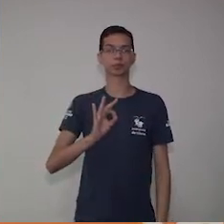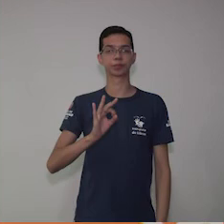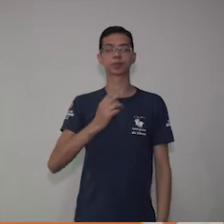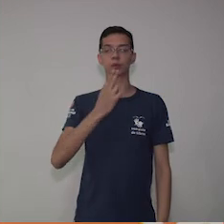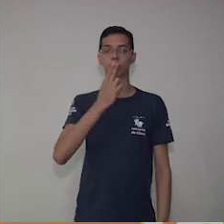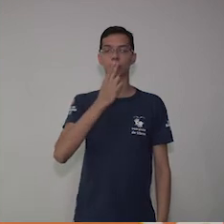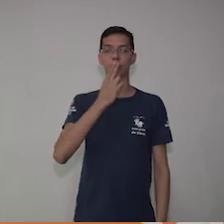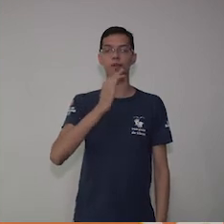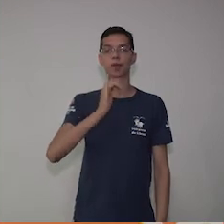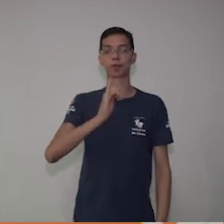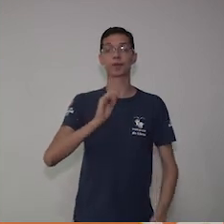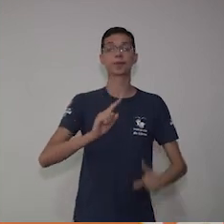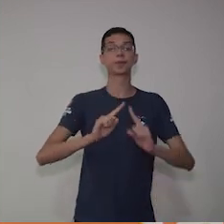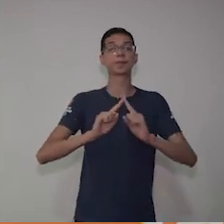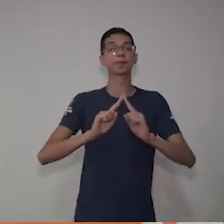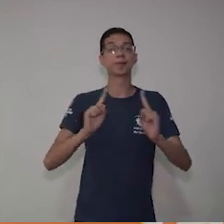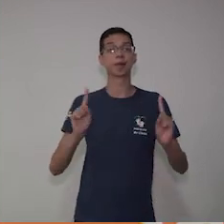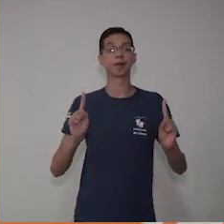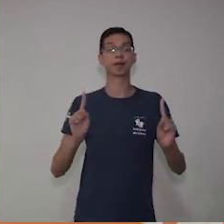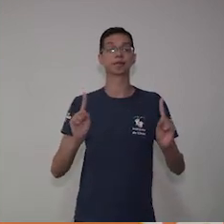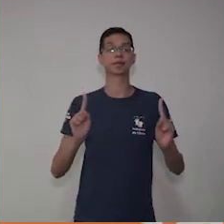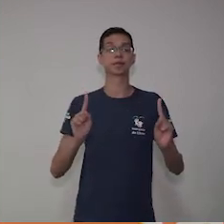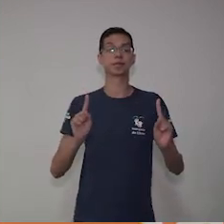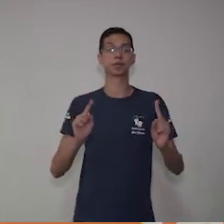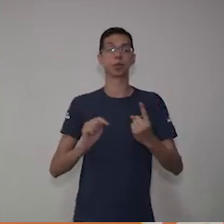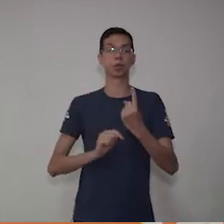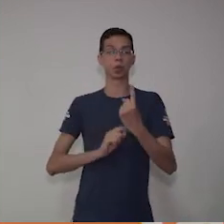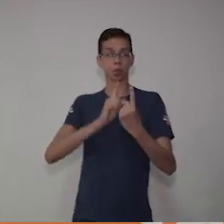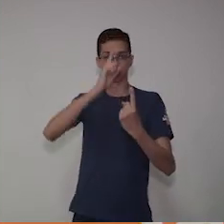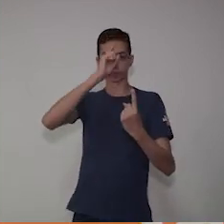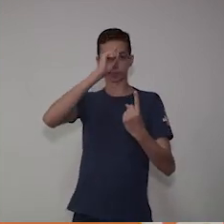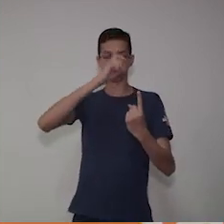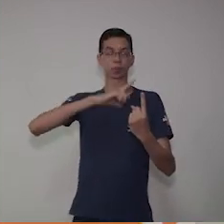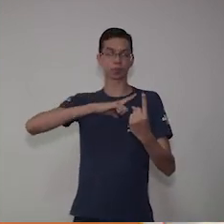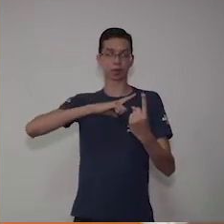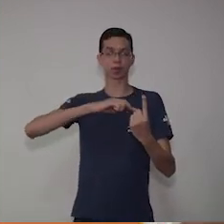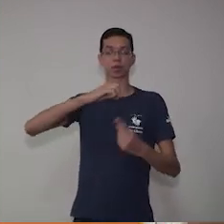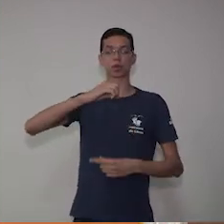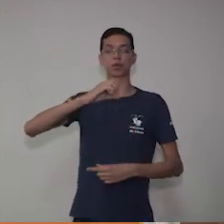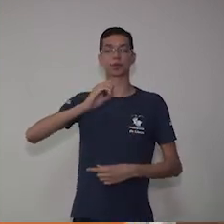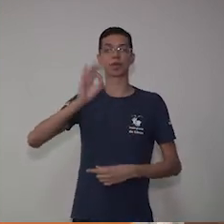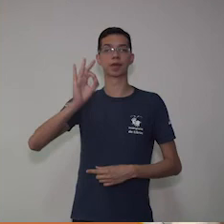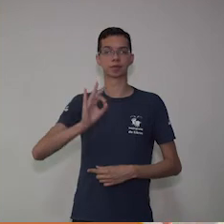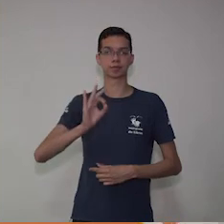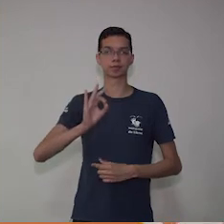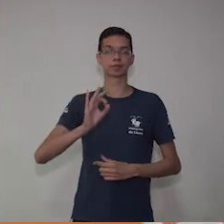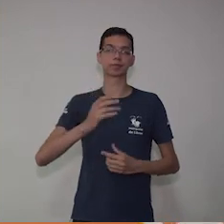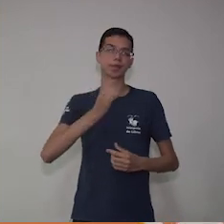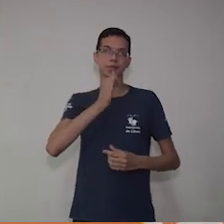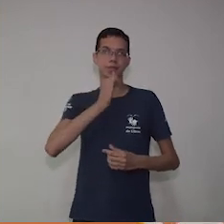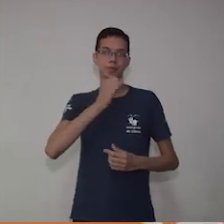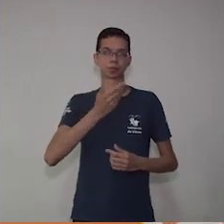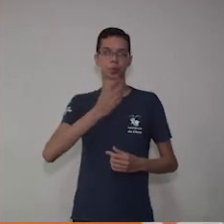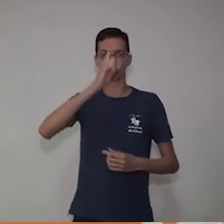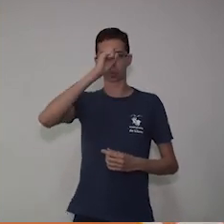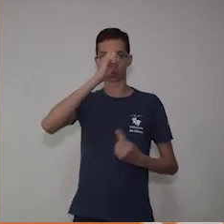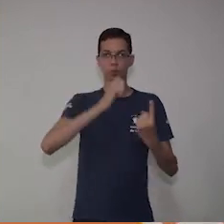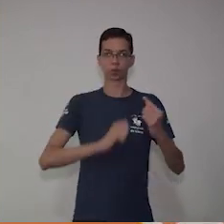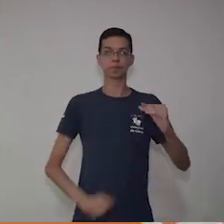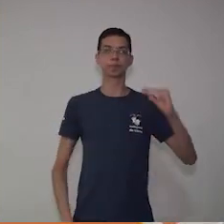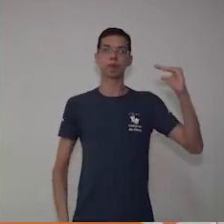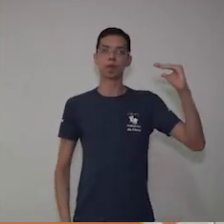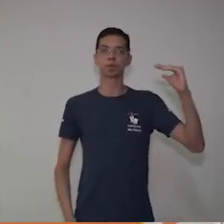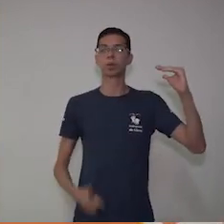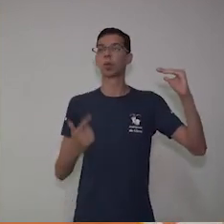UTI. O fato de você ter um hospital com uma ocupação maior do que o outro é resolvido pela regulação do